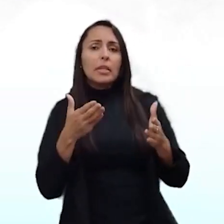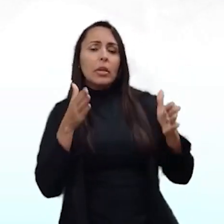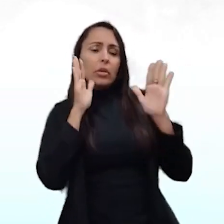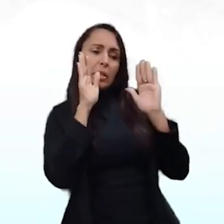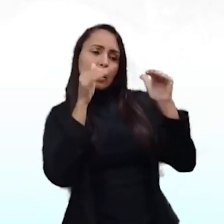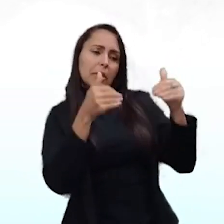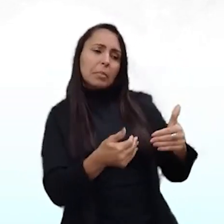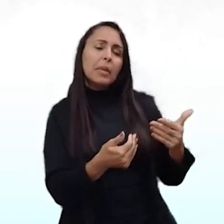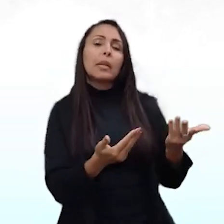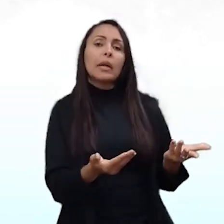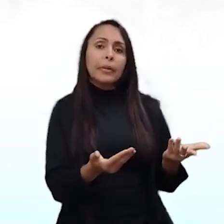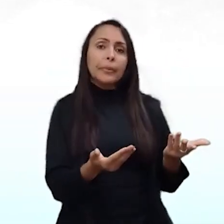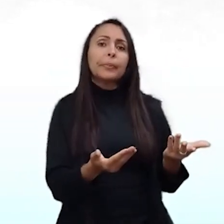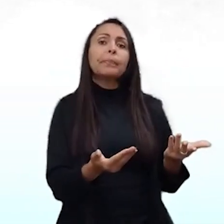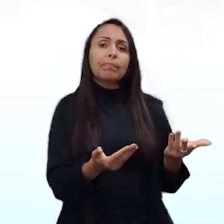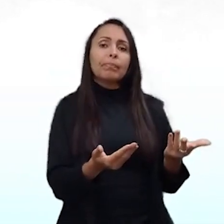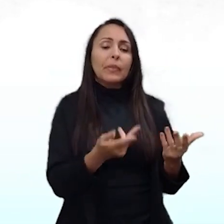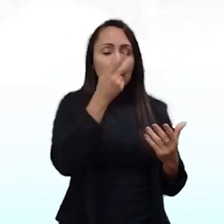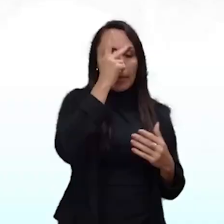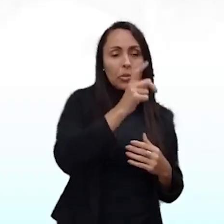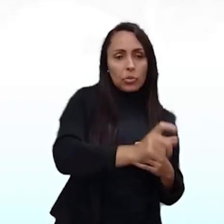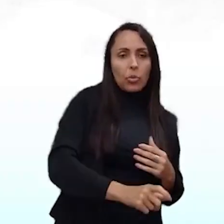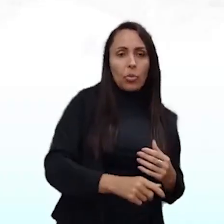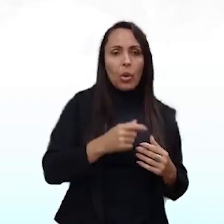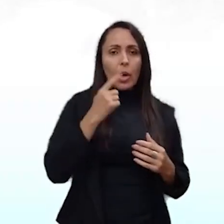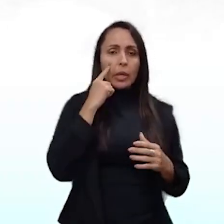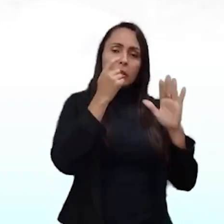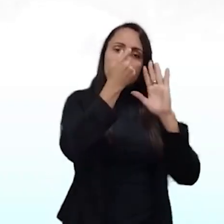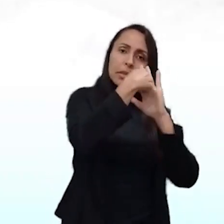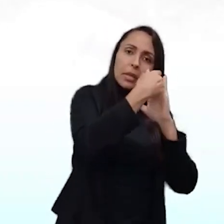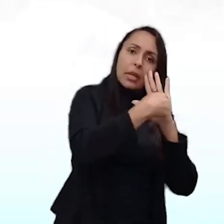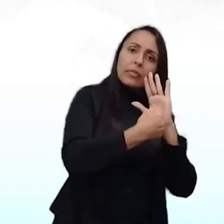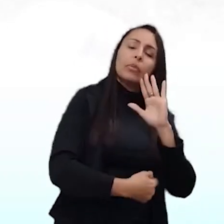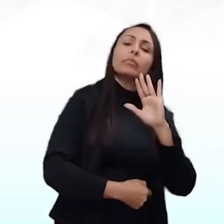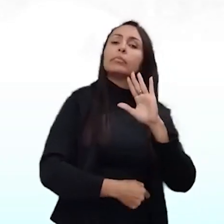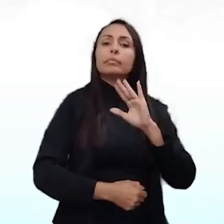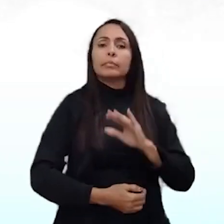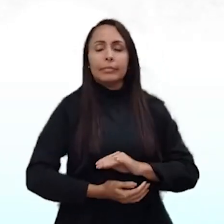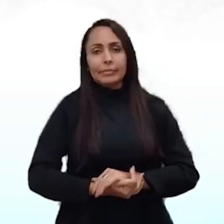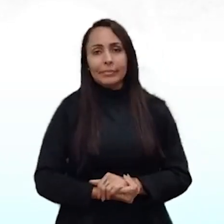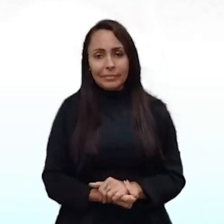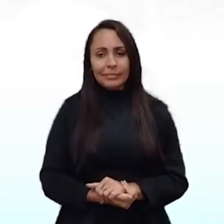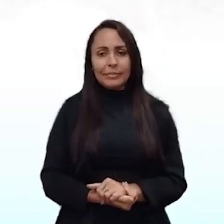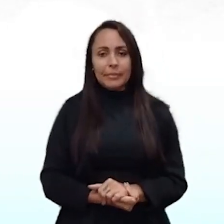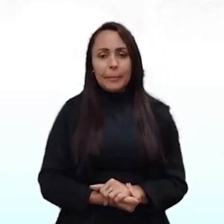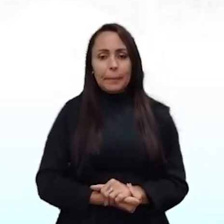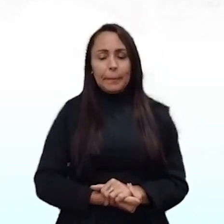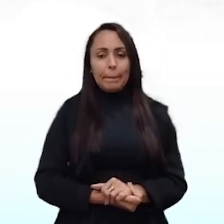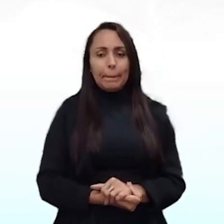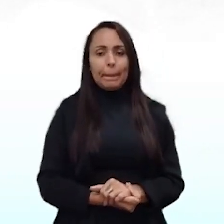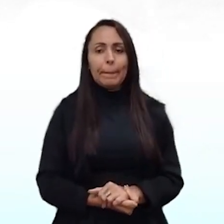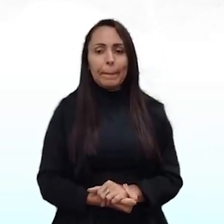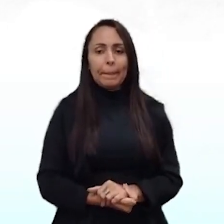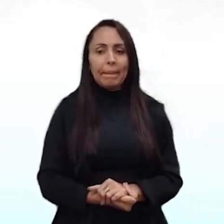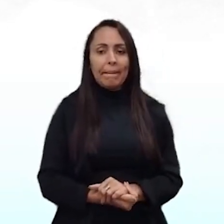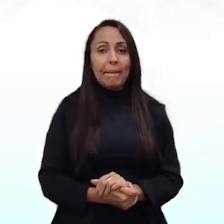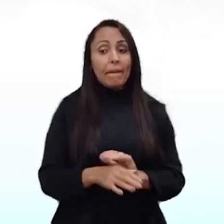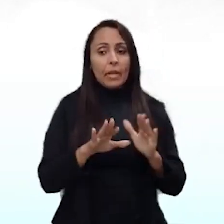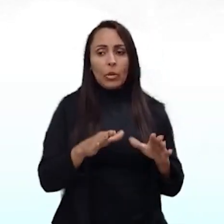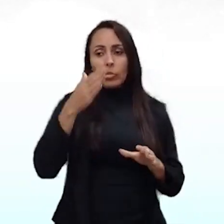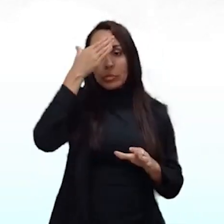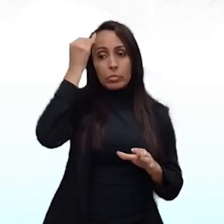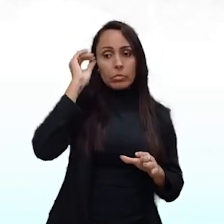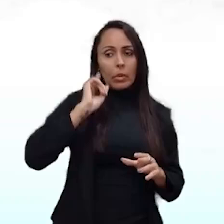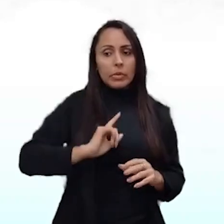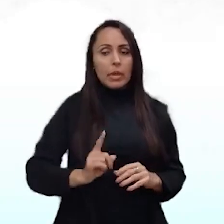do autor. Se você cai na intencionalidade do autor, você vai estar aí fazendo a interpretação, a análise. Então, ó, não esquece,